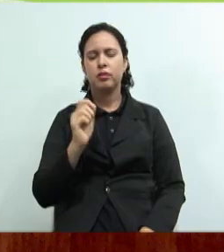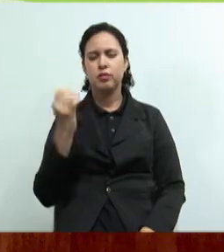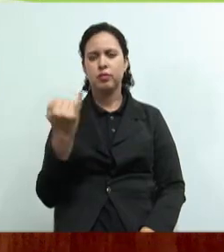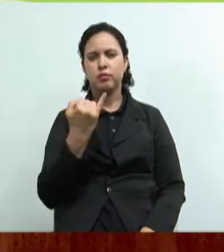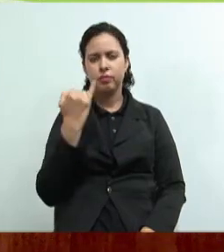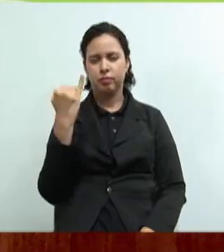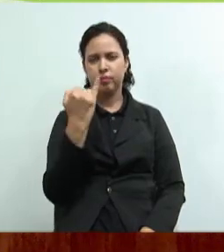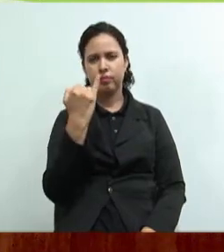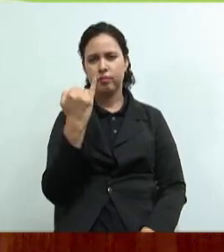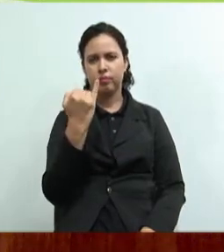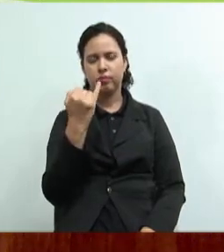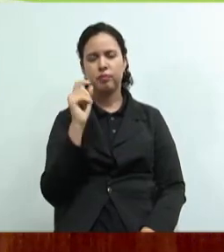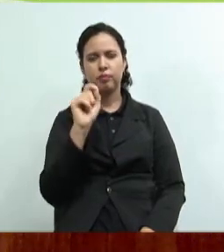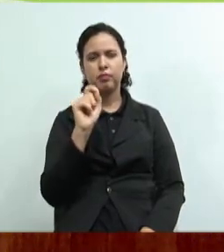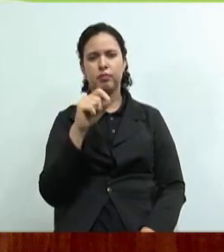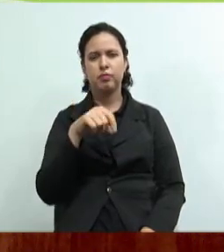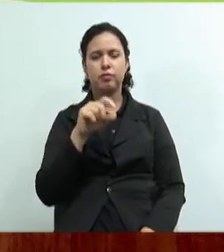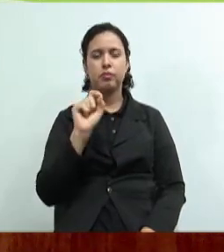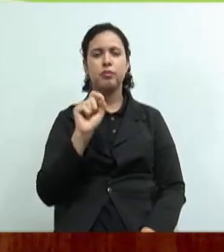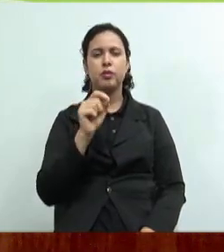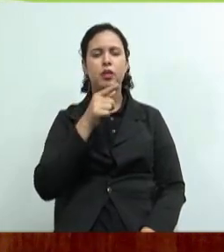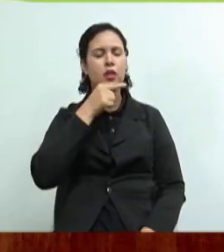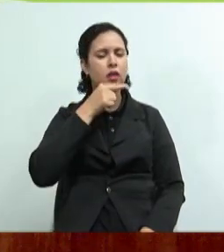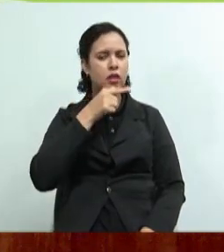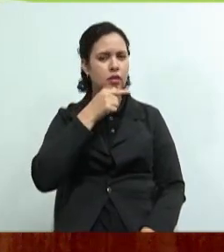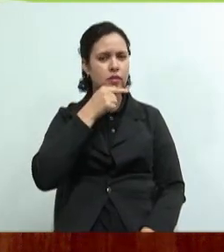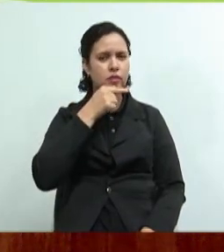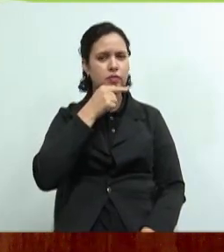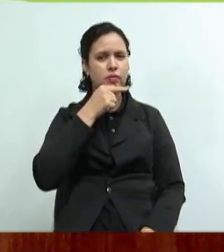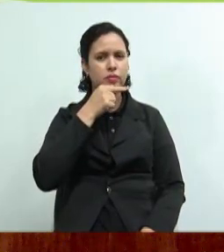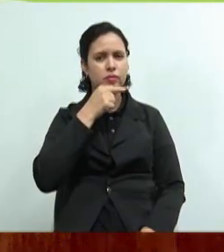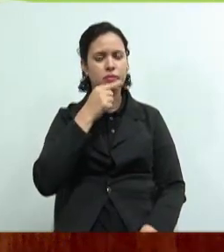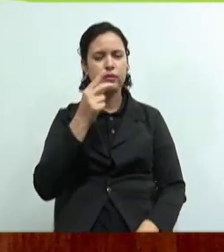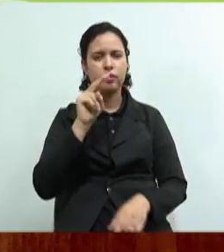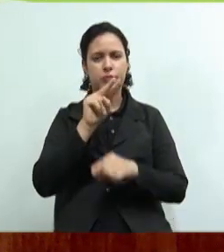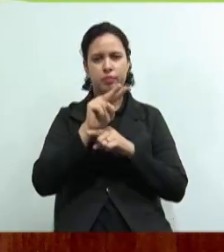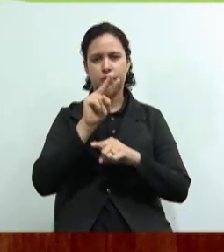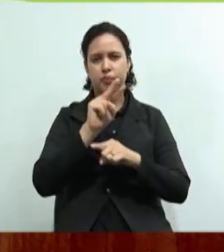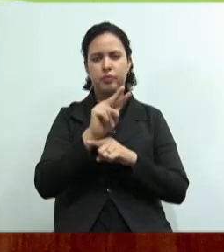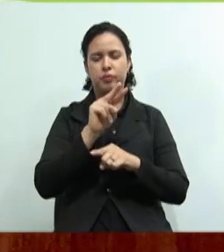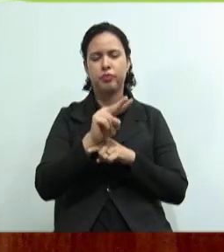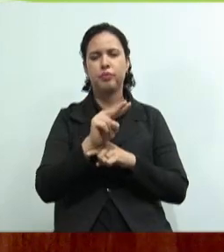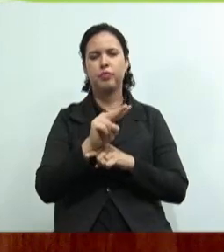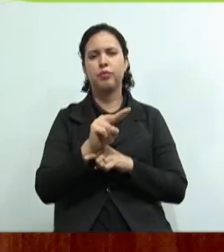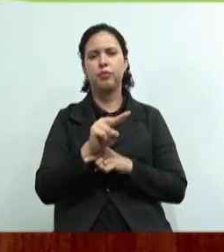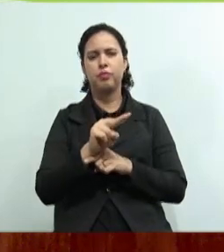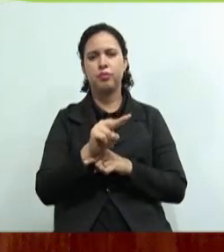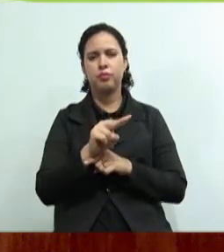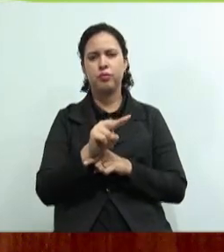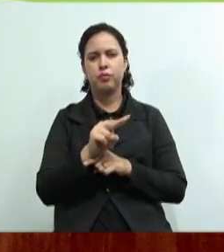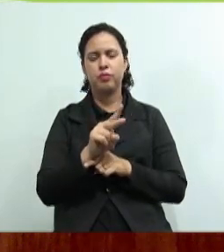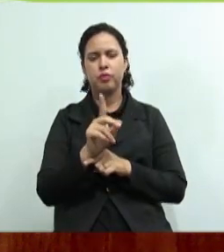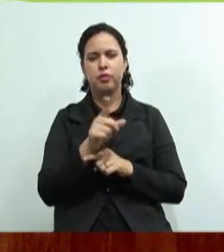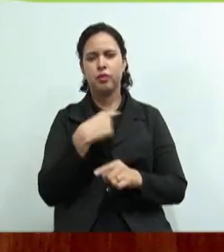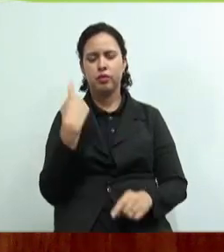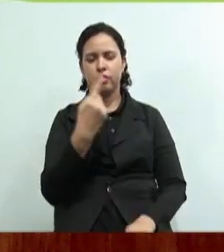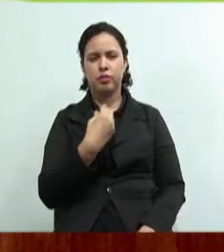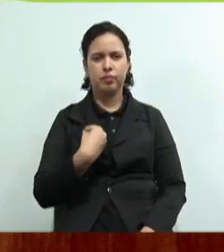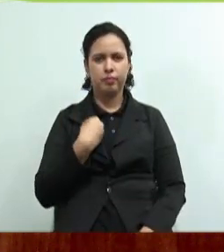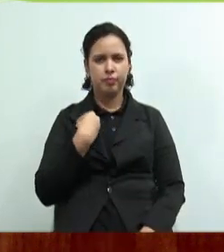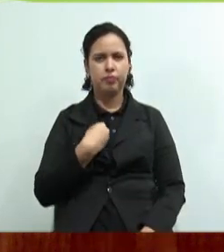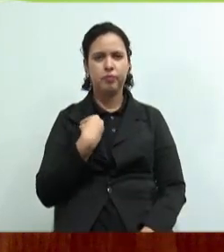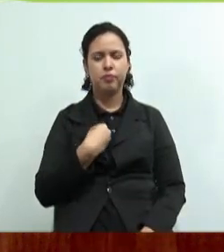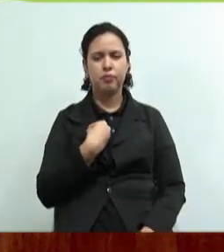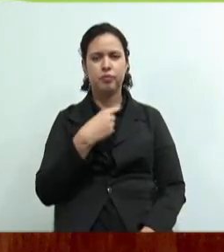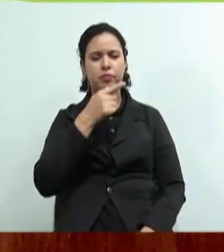flora e fauna, que é a água. Então, essa proteção ao meio ambiente é uma proteção à nossa vida, uma proteção à